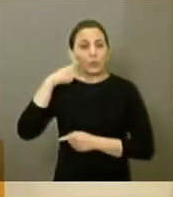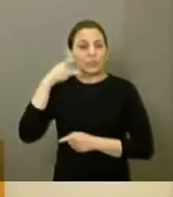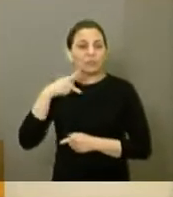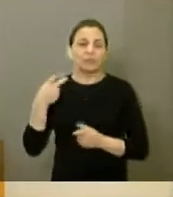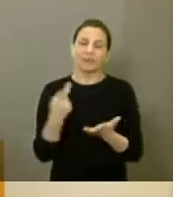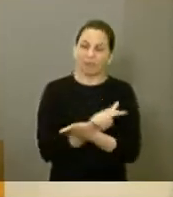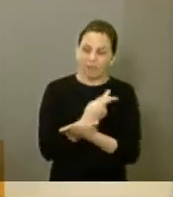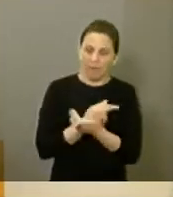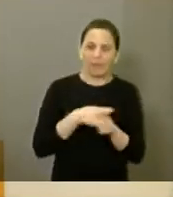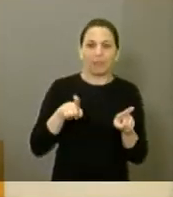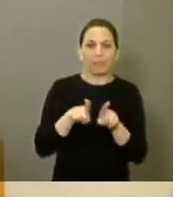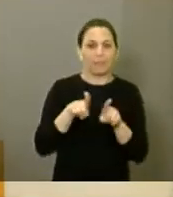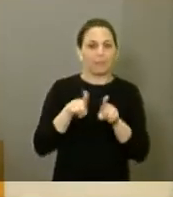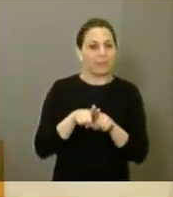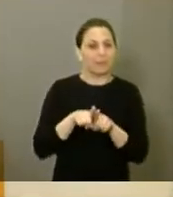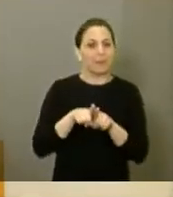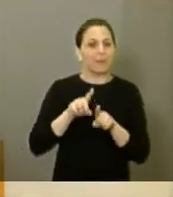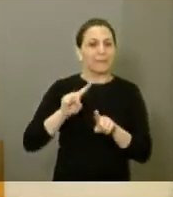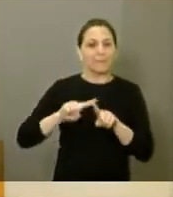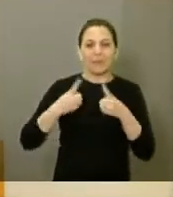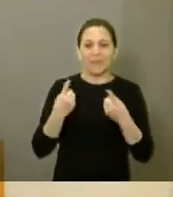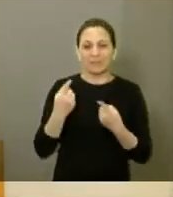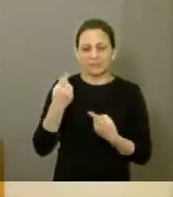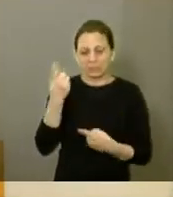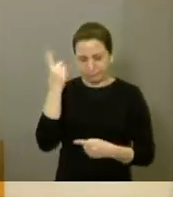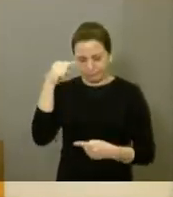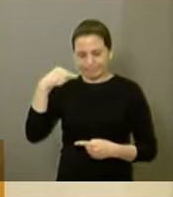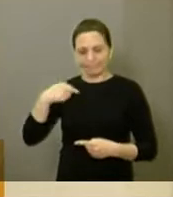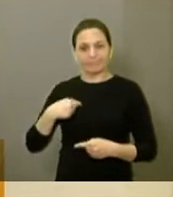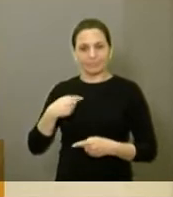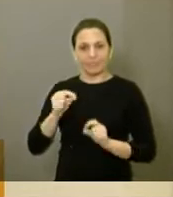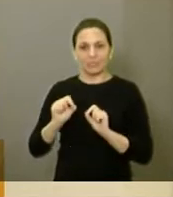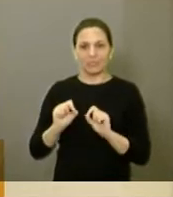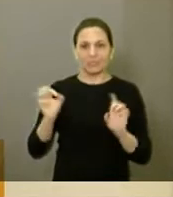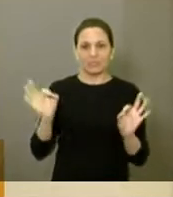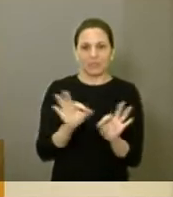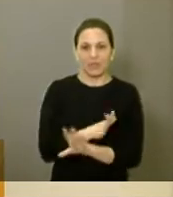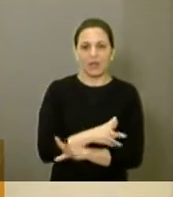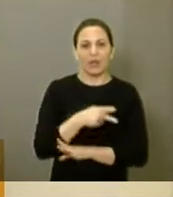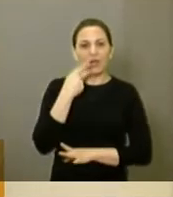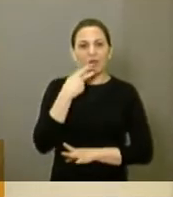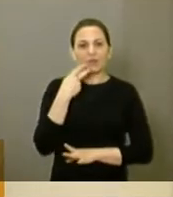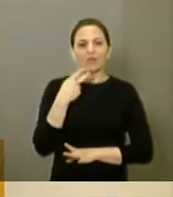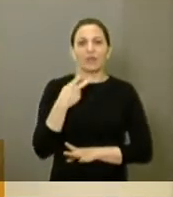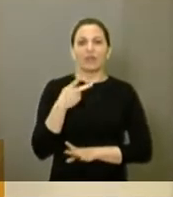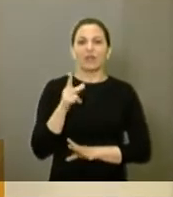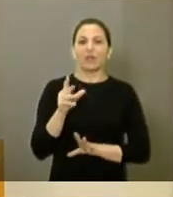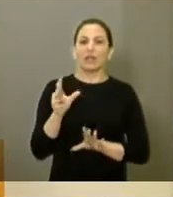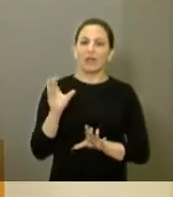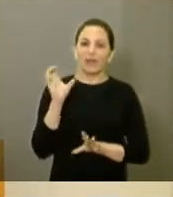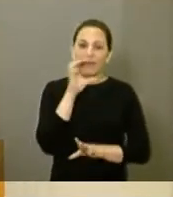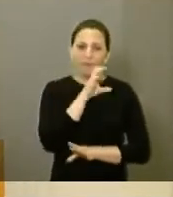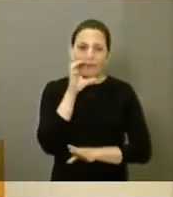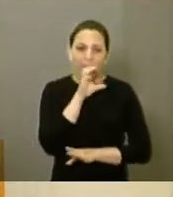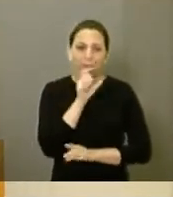fazem autocrítica mas eu quero encerrar minha fala aqui nessa breve